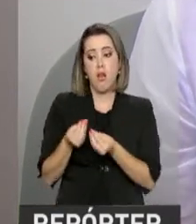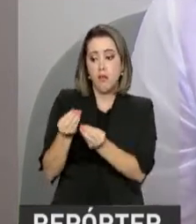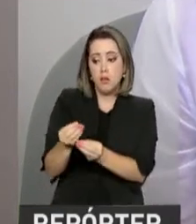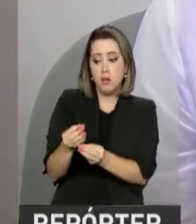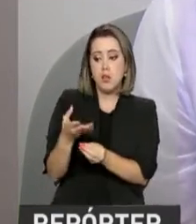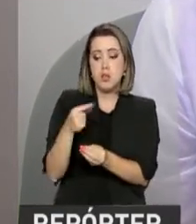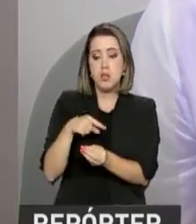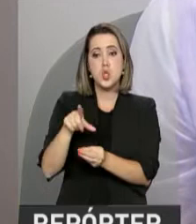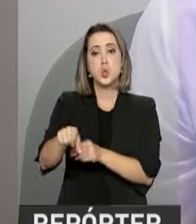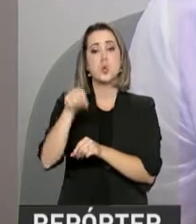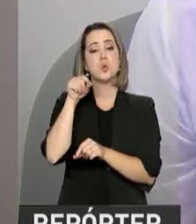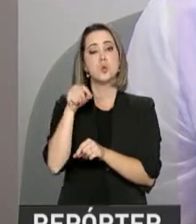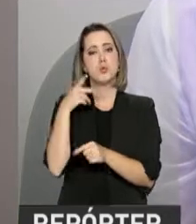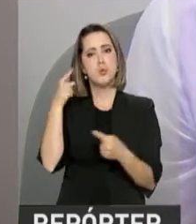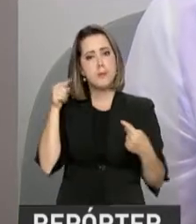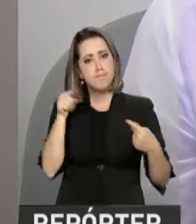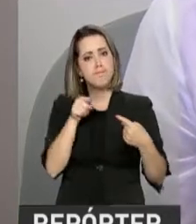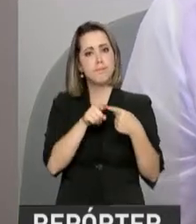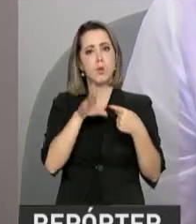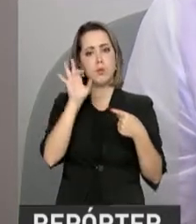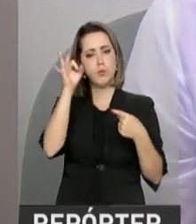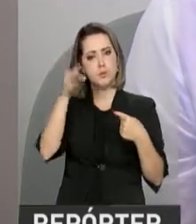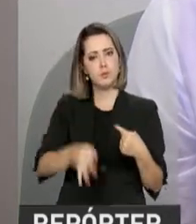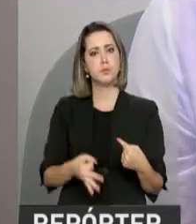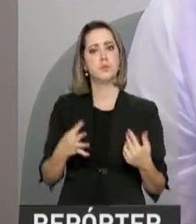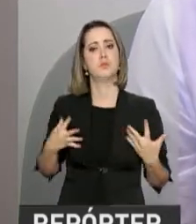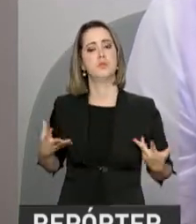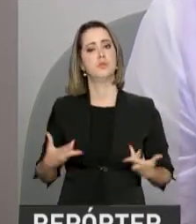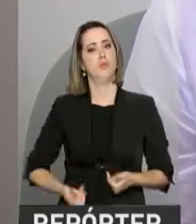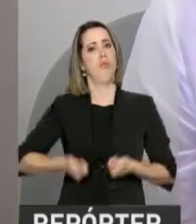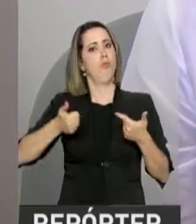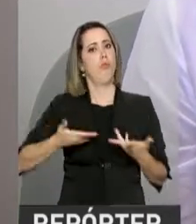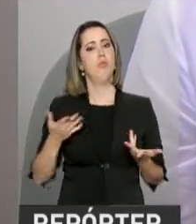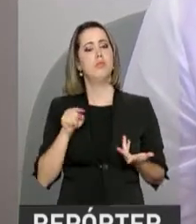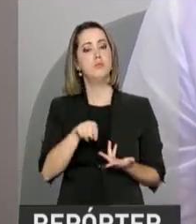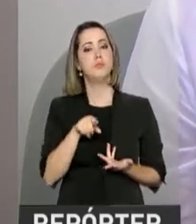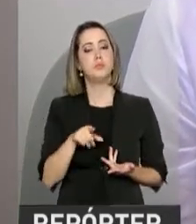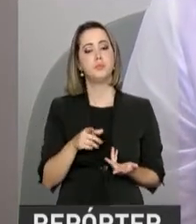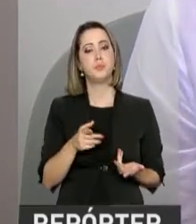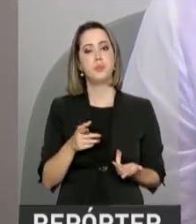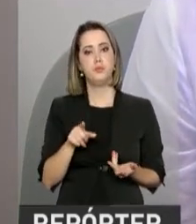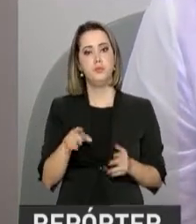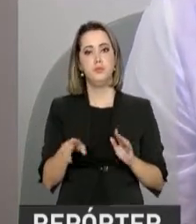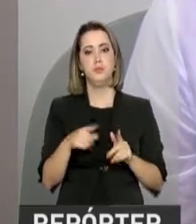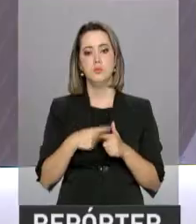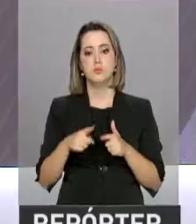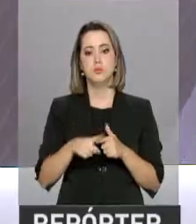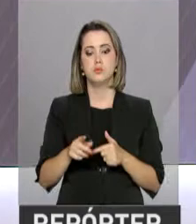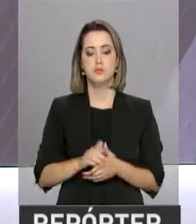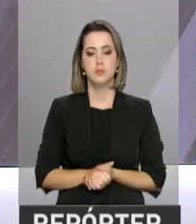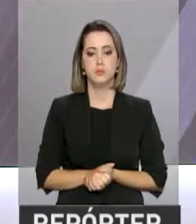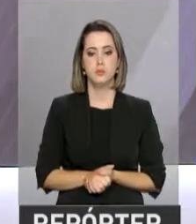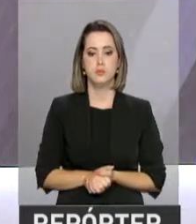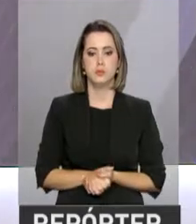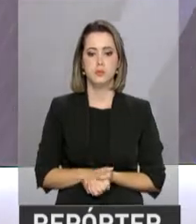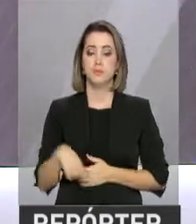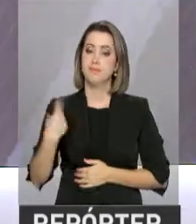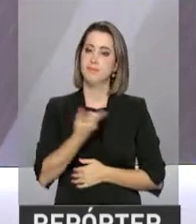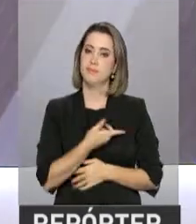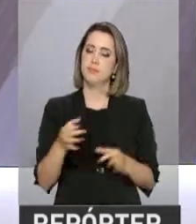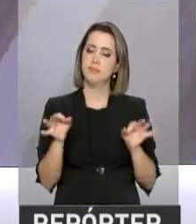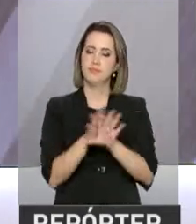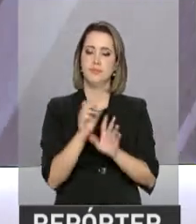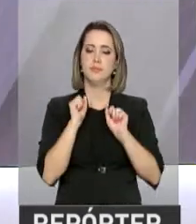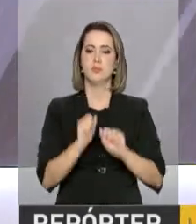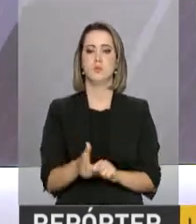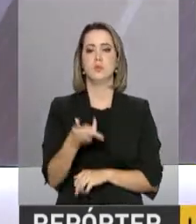né uma maneira mais objetiva mais a sentir mais efetiva e se esse problema nós ficamos por